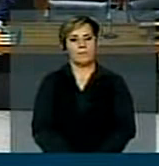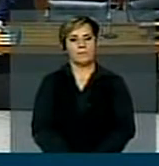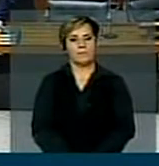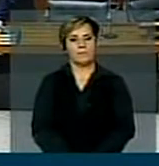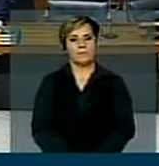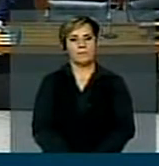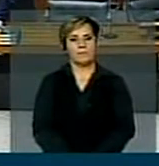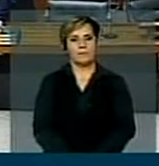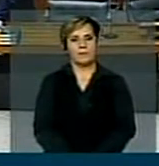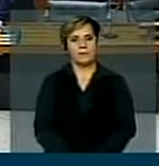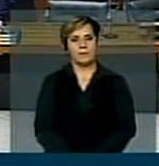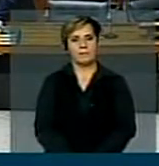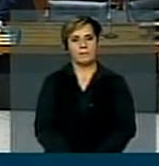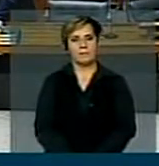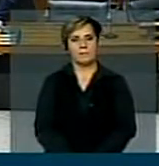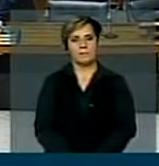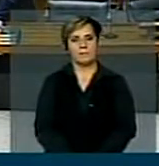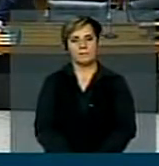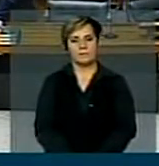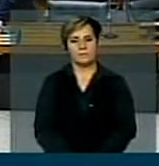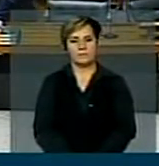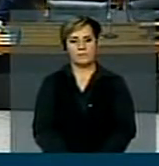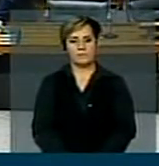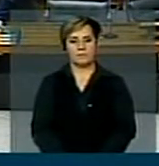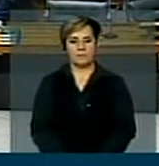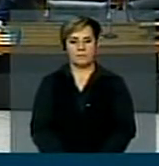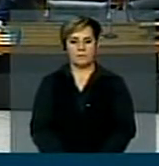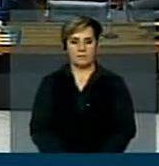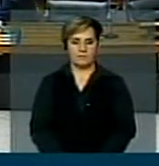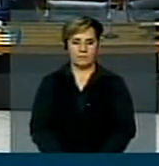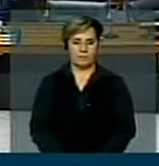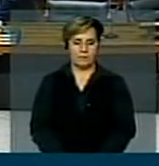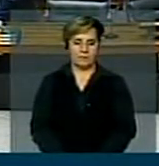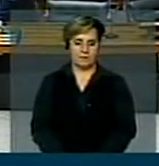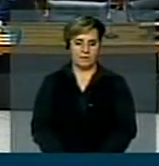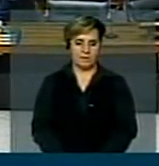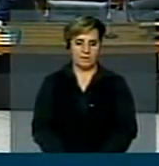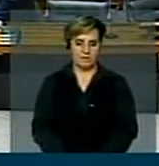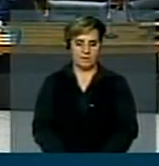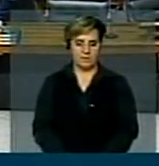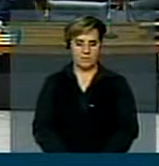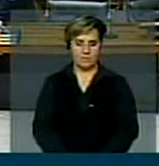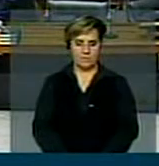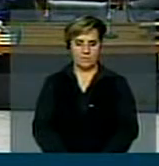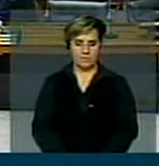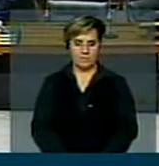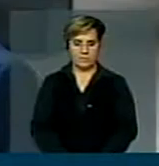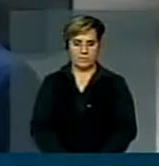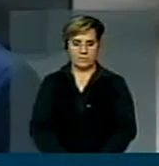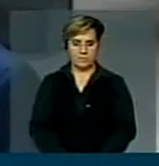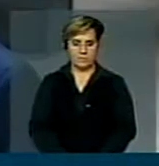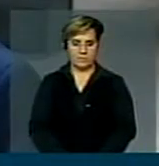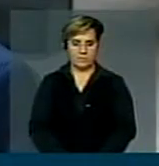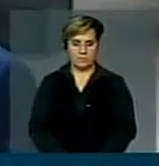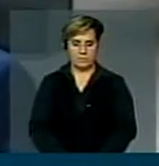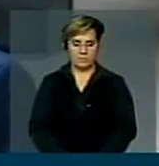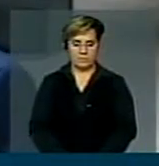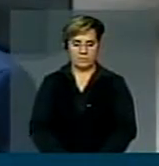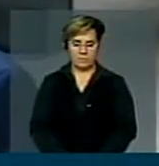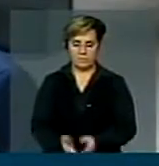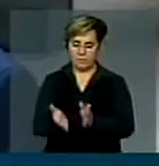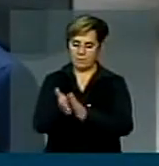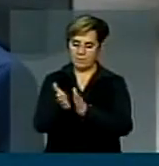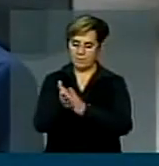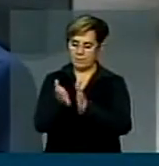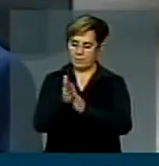para dar como lido, senhor presidente. É um minuto, porque eu dependo de encerrar a sessão para a comissão votar. Só parabenizar esta casa,